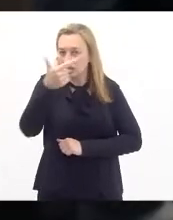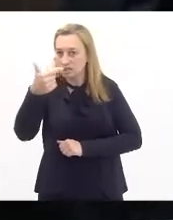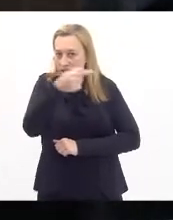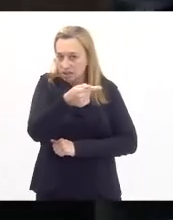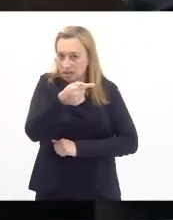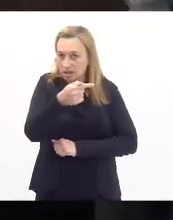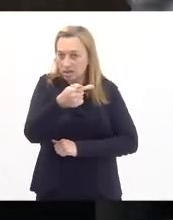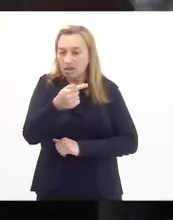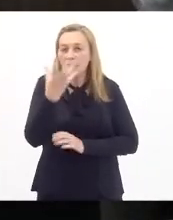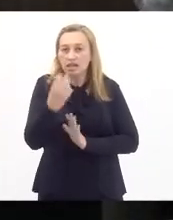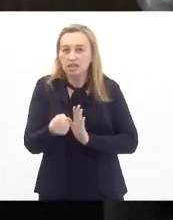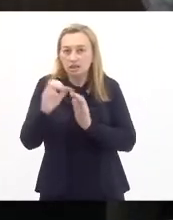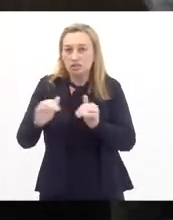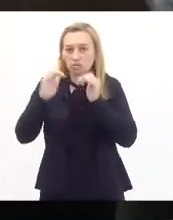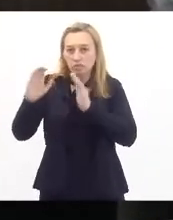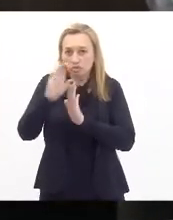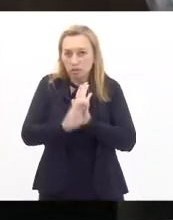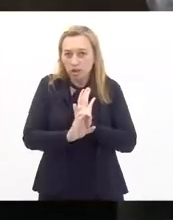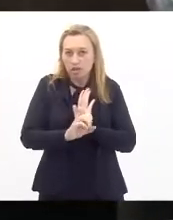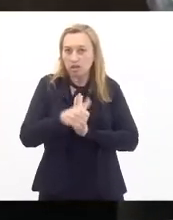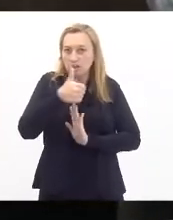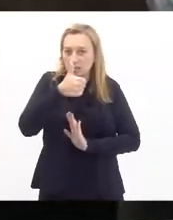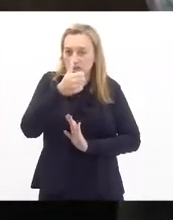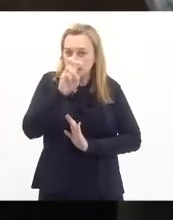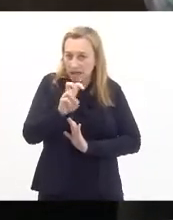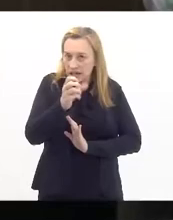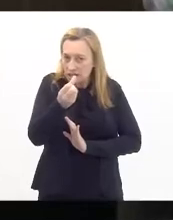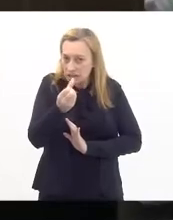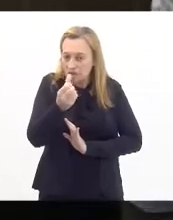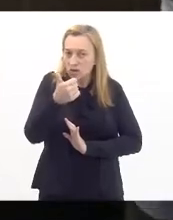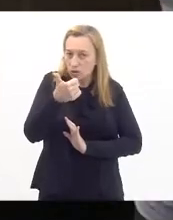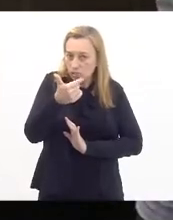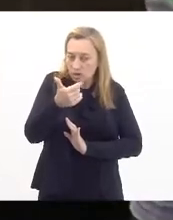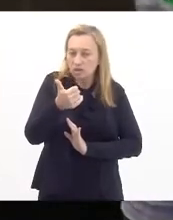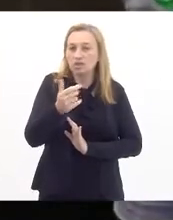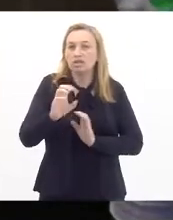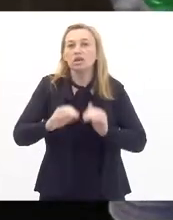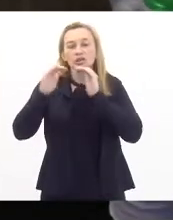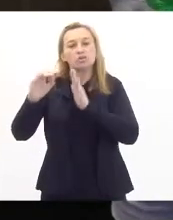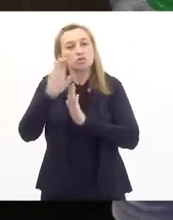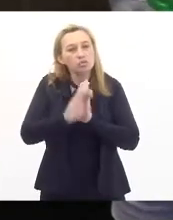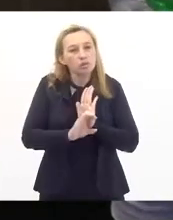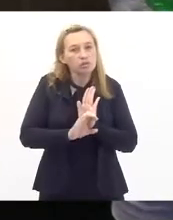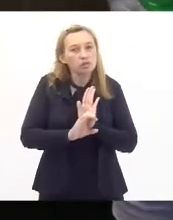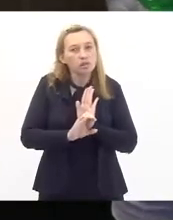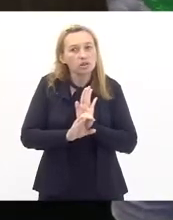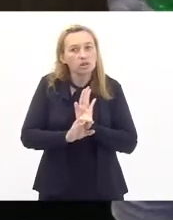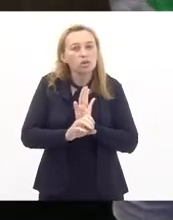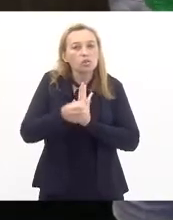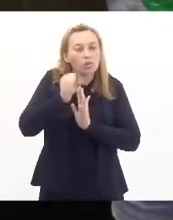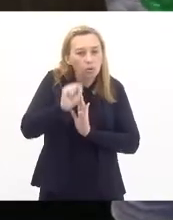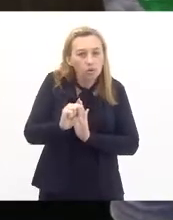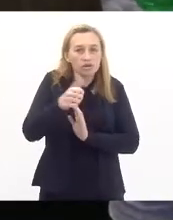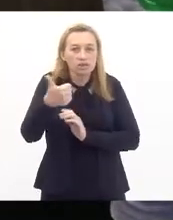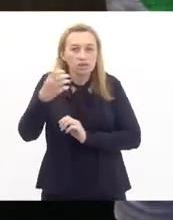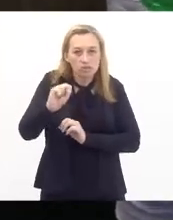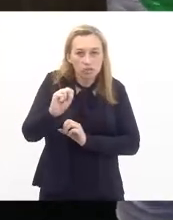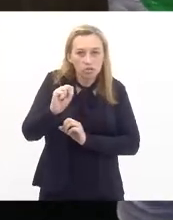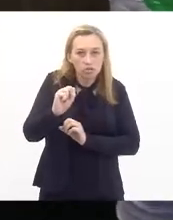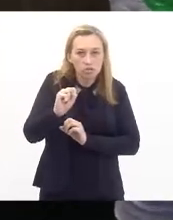17 procurava consigo Lenda Continua ativa as emendas 6:12 adorava consigo mandar continuar ativa as emendas